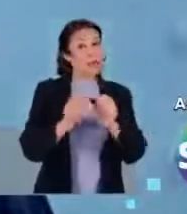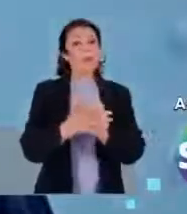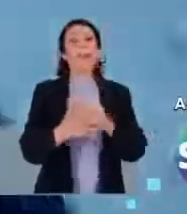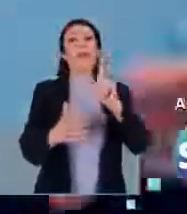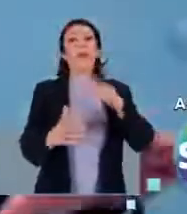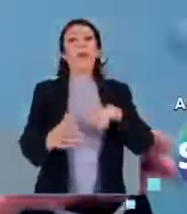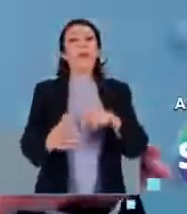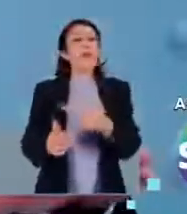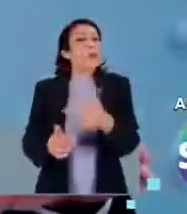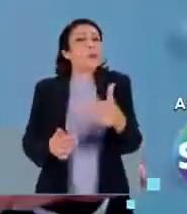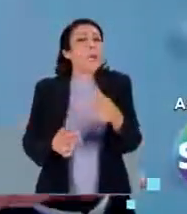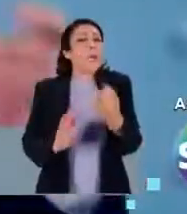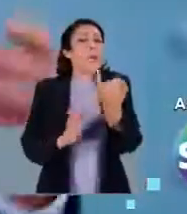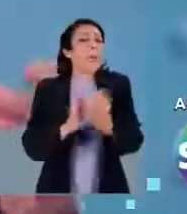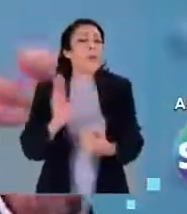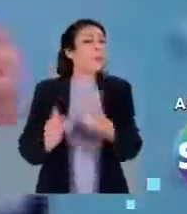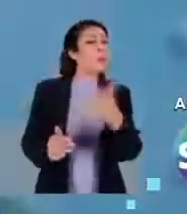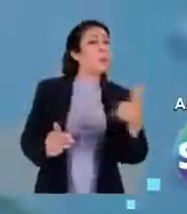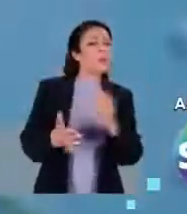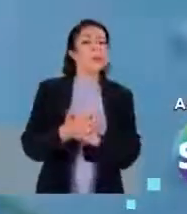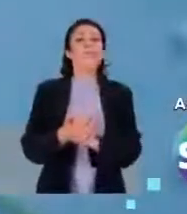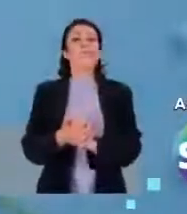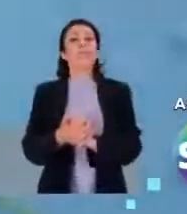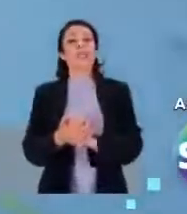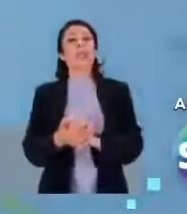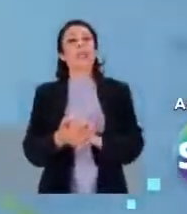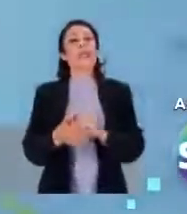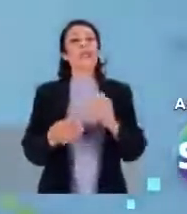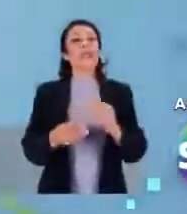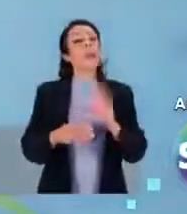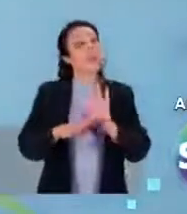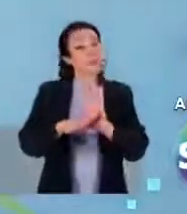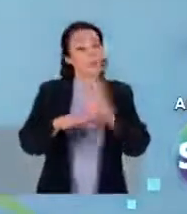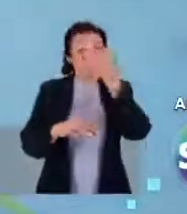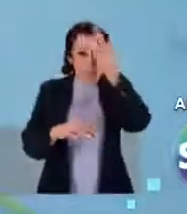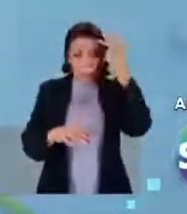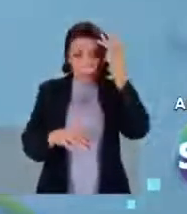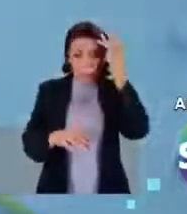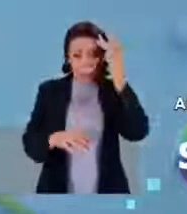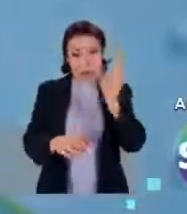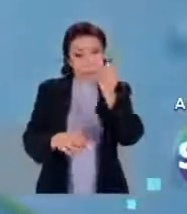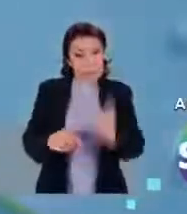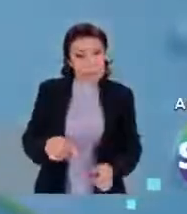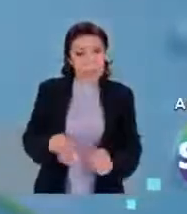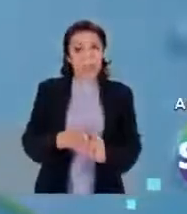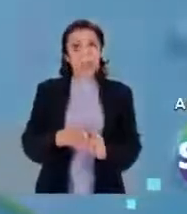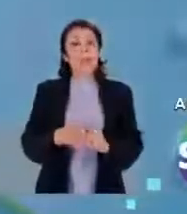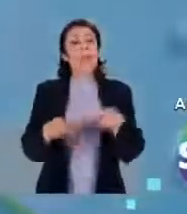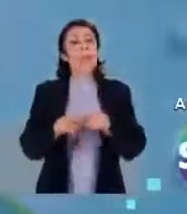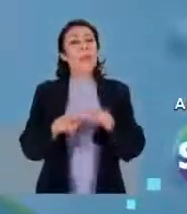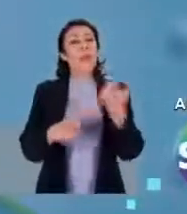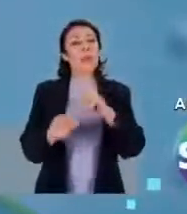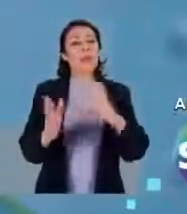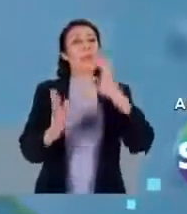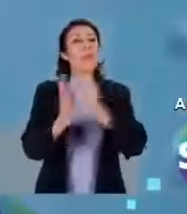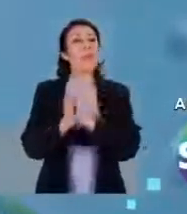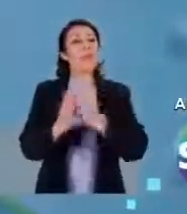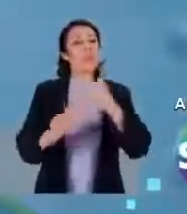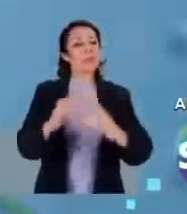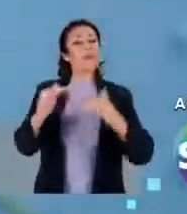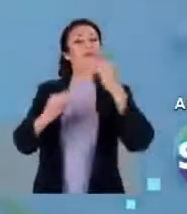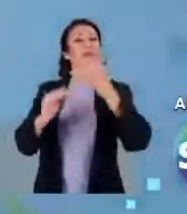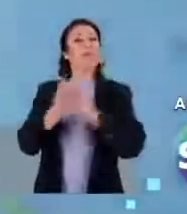é praticamente não tem imposto eu quero deslocar o imposto para a pessoa física para renda e para retenção do patrimônio por isso que eu acho